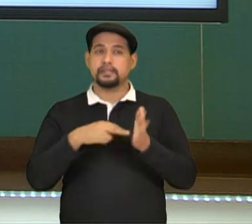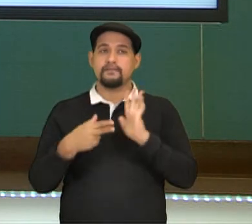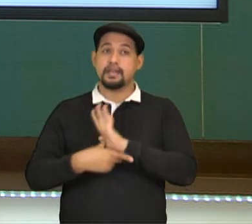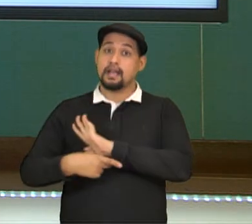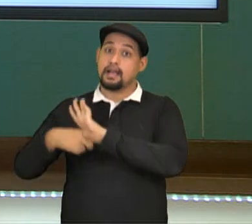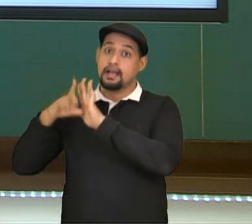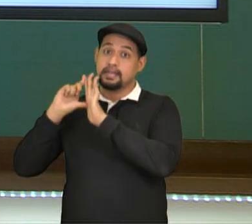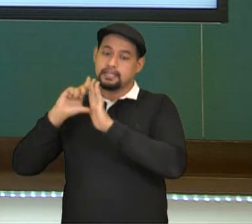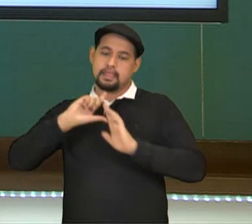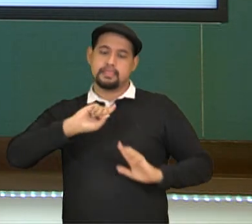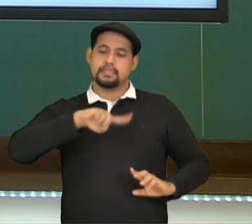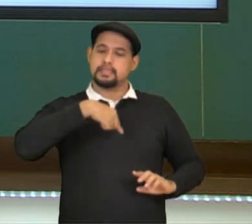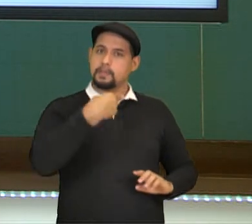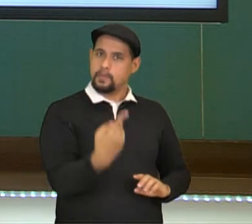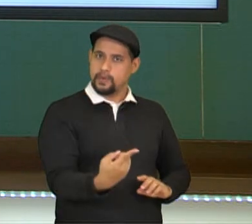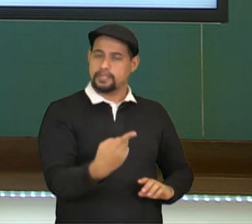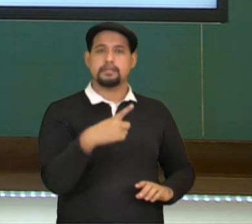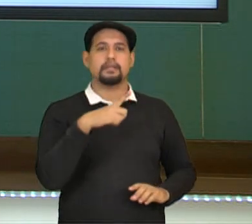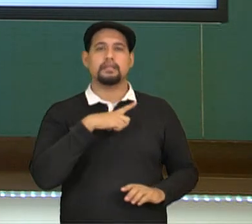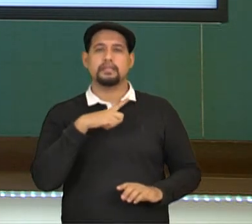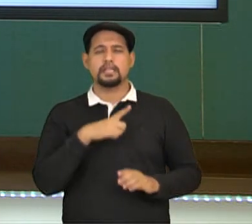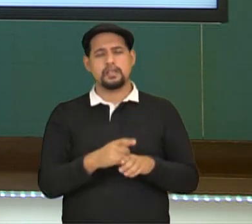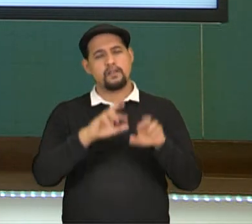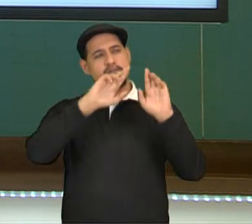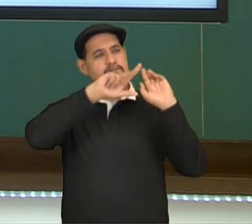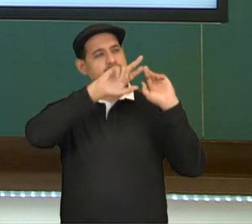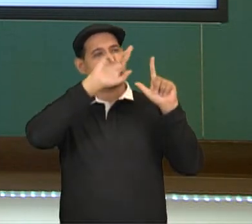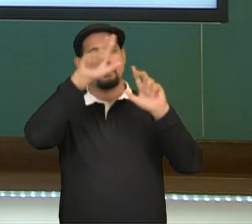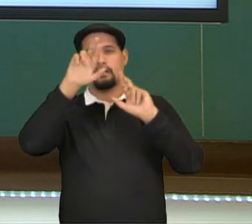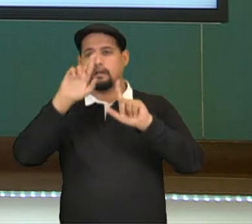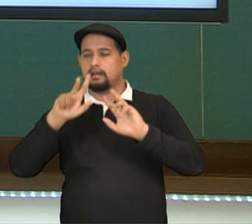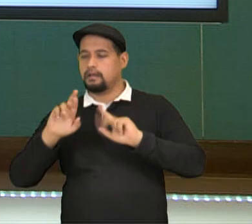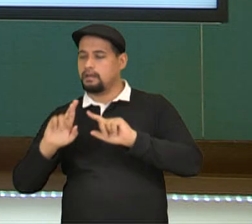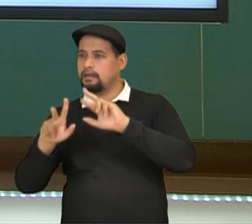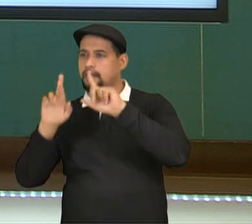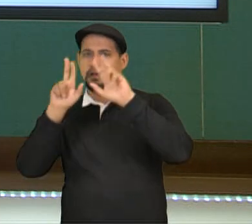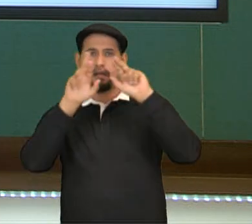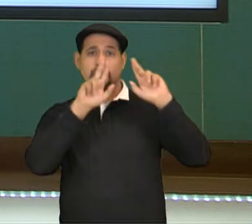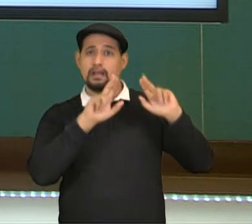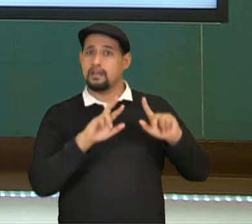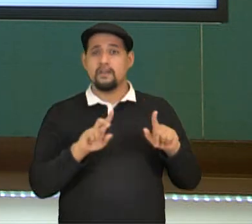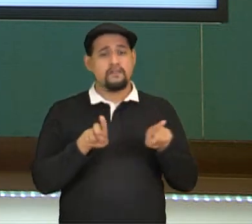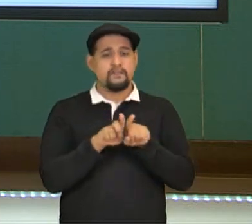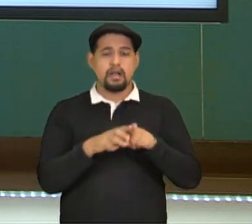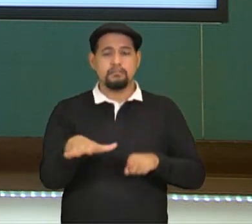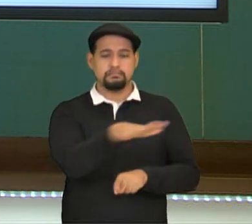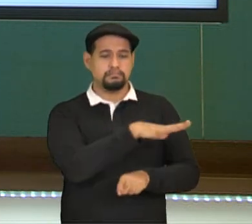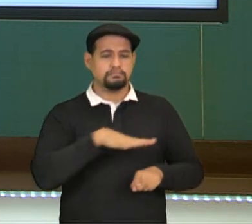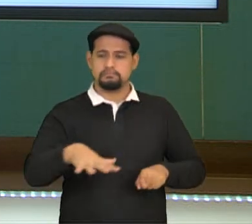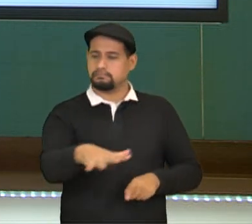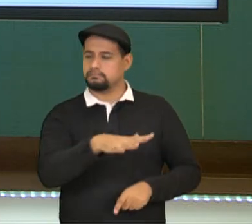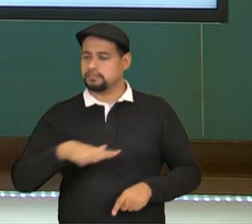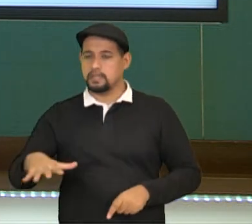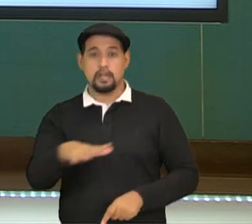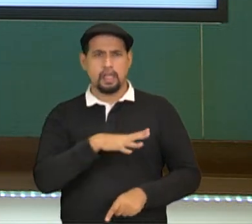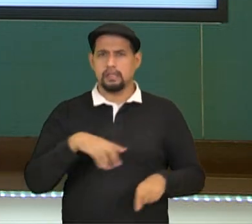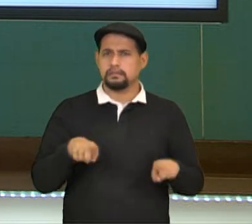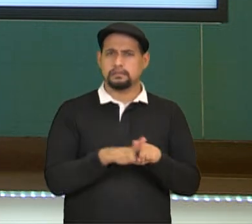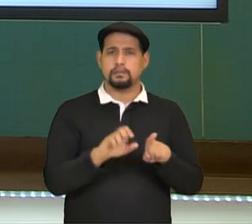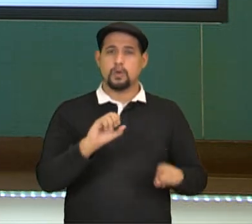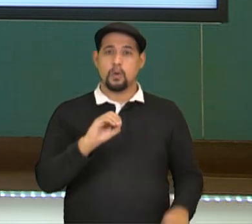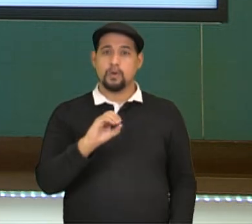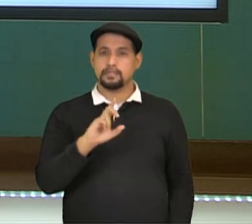e posteriormente com o Justiniano a gente tem diversas conquistas. Inclusive ele vai conquistar muitas regiões ali no próprio Ocidente, em